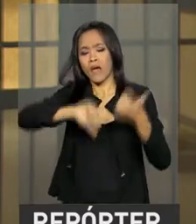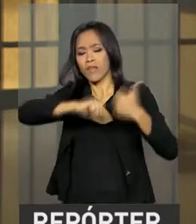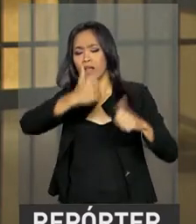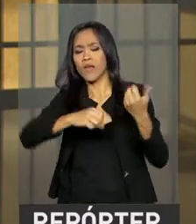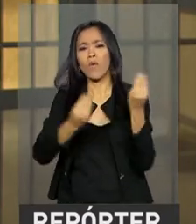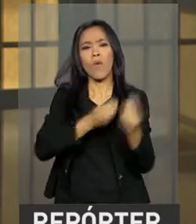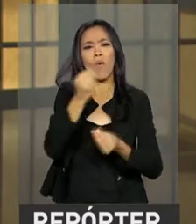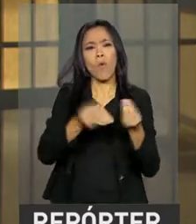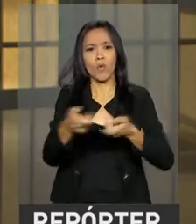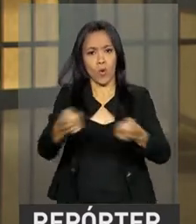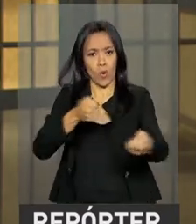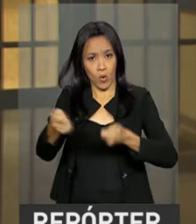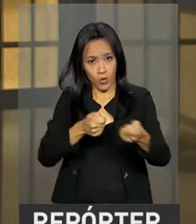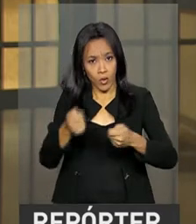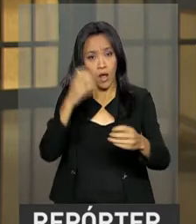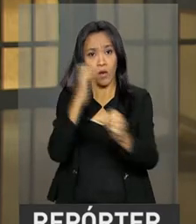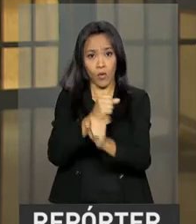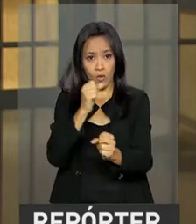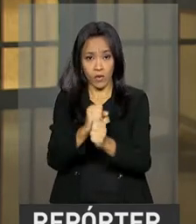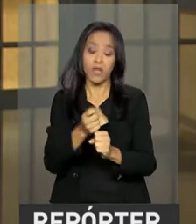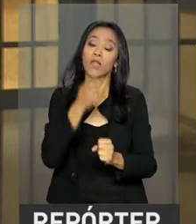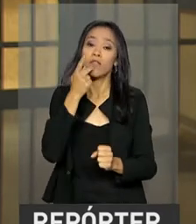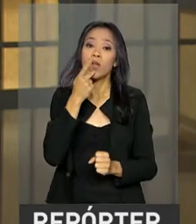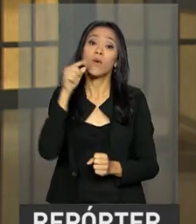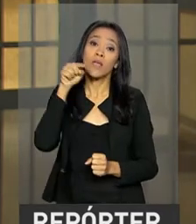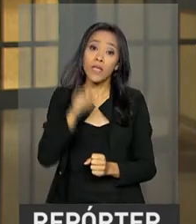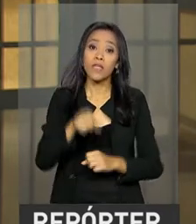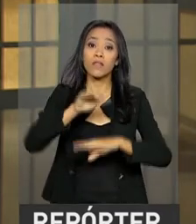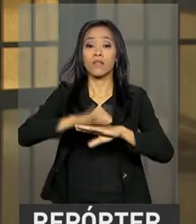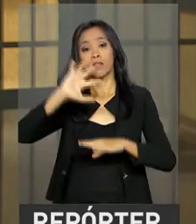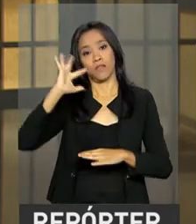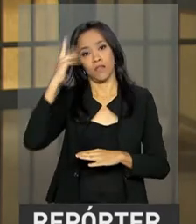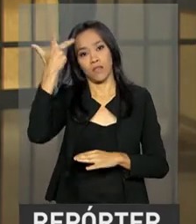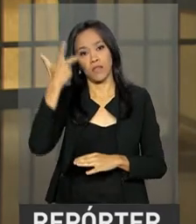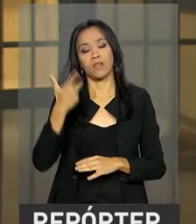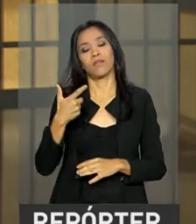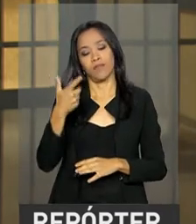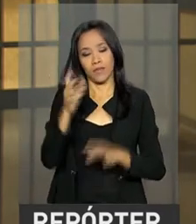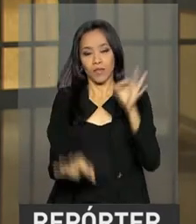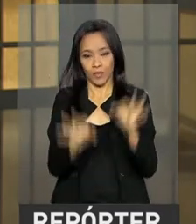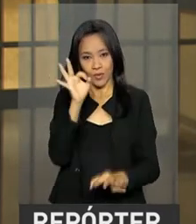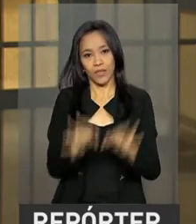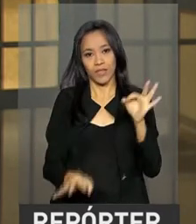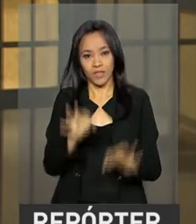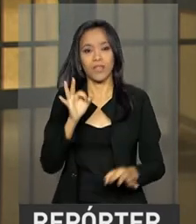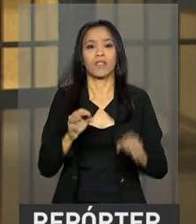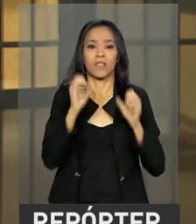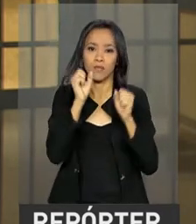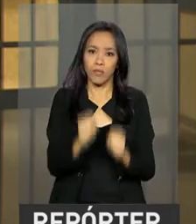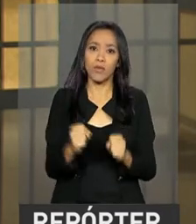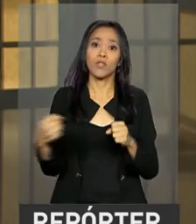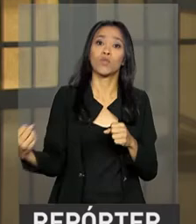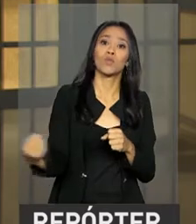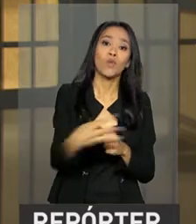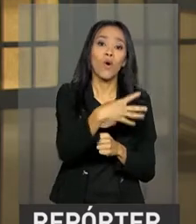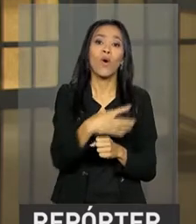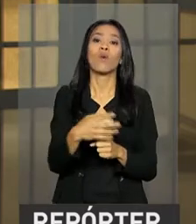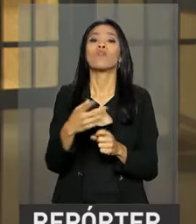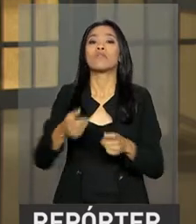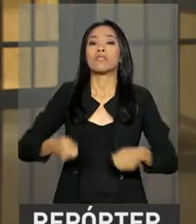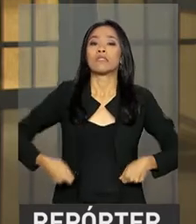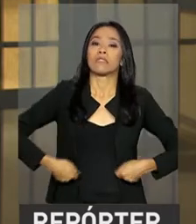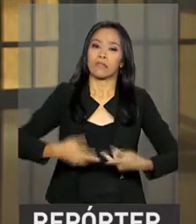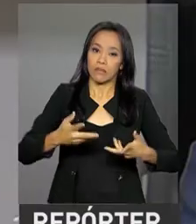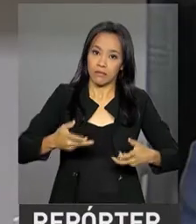conta ele afirmou que essa decisão depende de julgamento que correm na justiça e que podem gerar novas receitas para os cofres